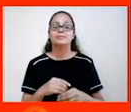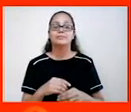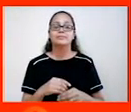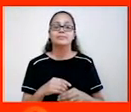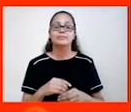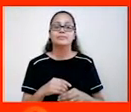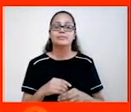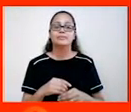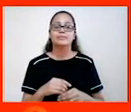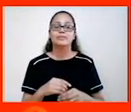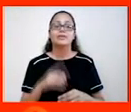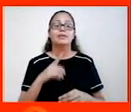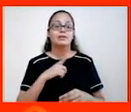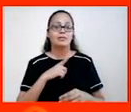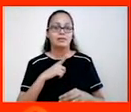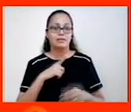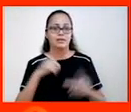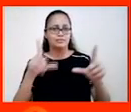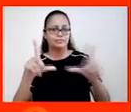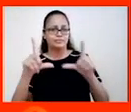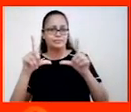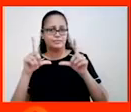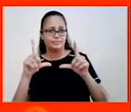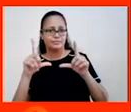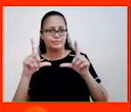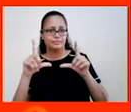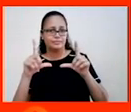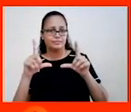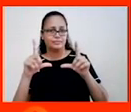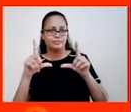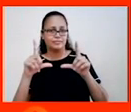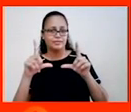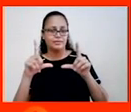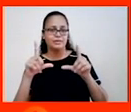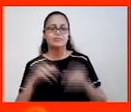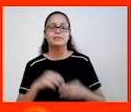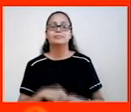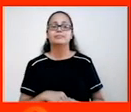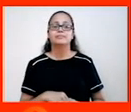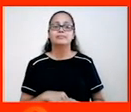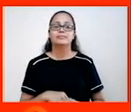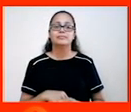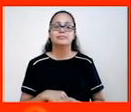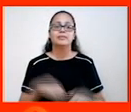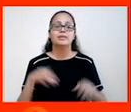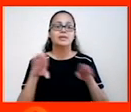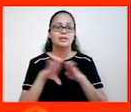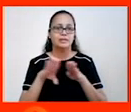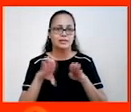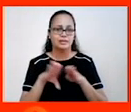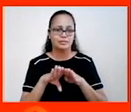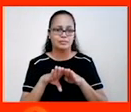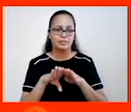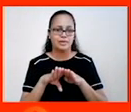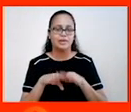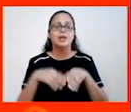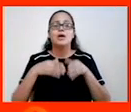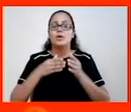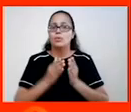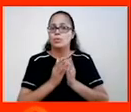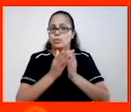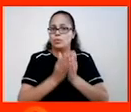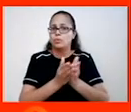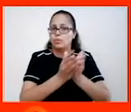oleodutos, como vocês conseguem visualizar nessa imagem, é uma imagem aí de um oleoduto, e também por grandes